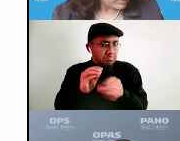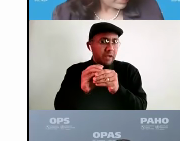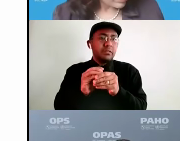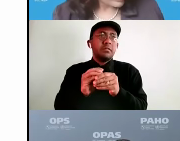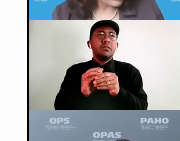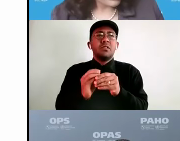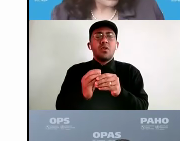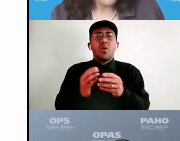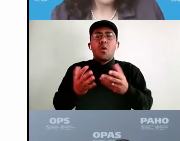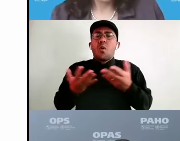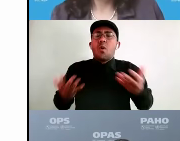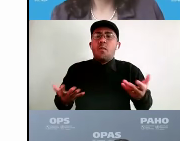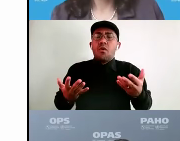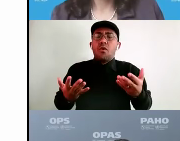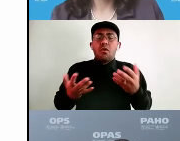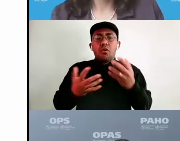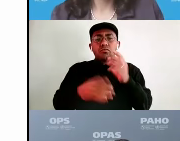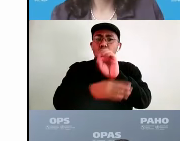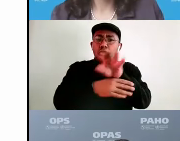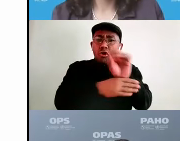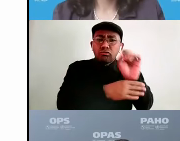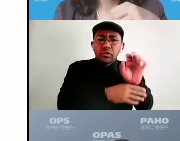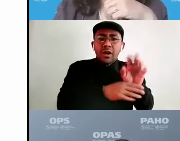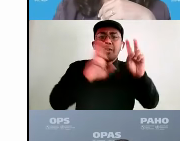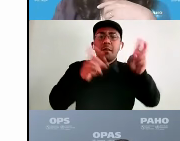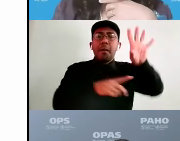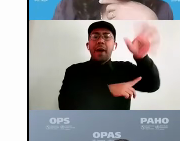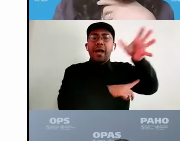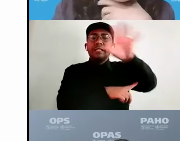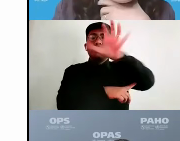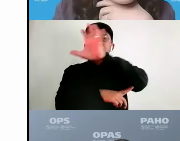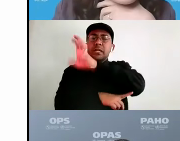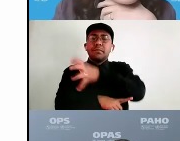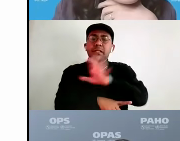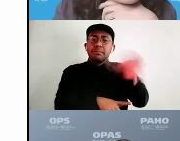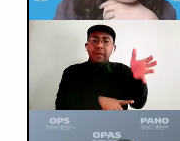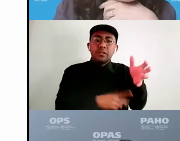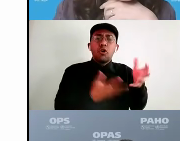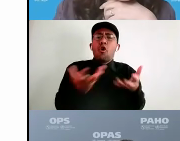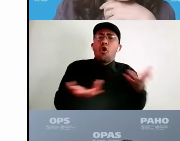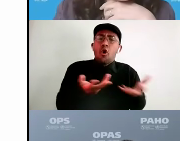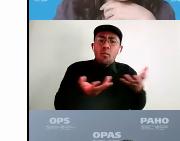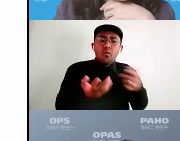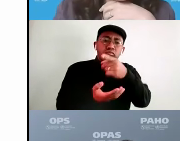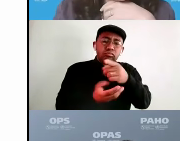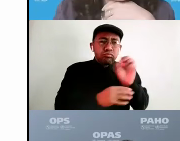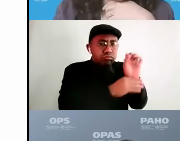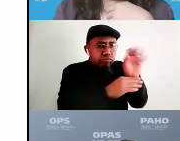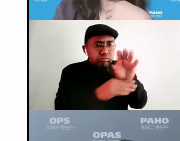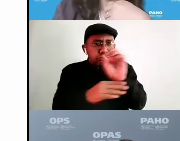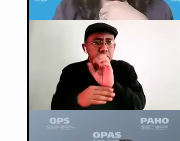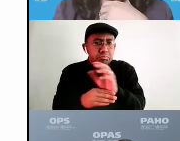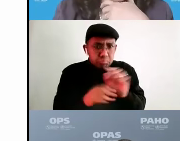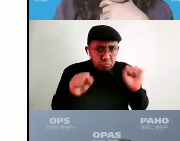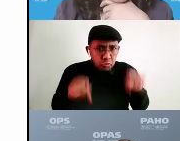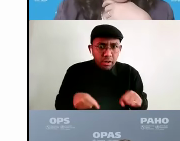há alguma recomendação geral para os países para reforçar as capacidades